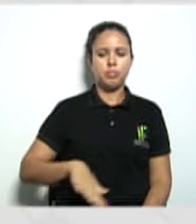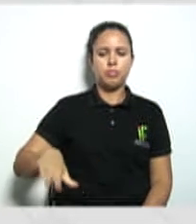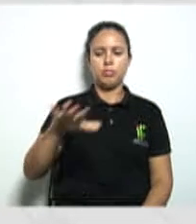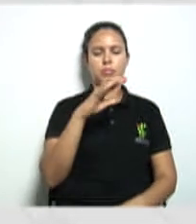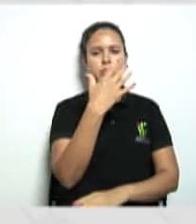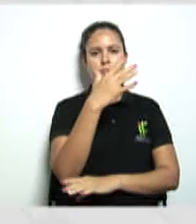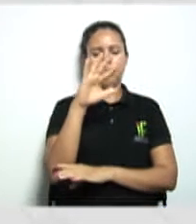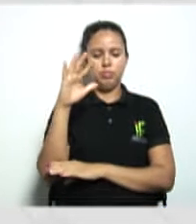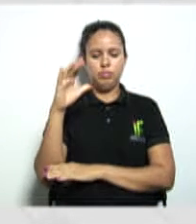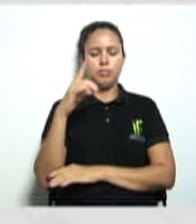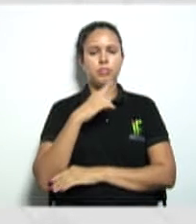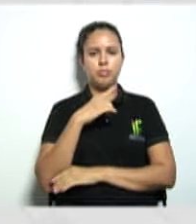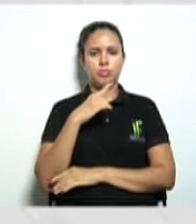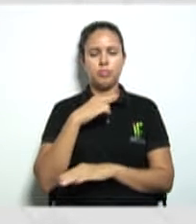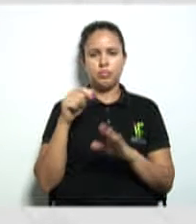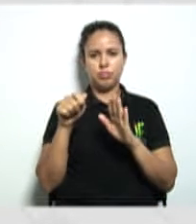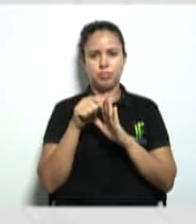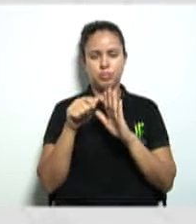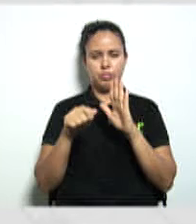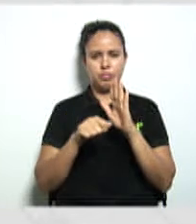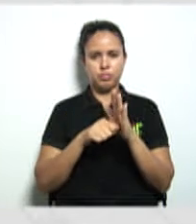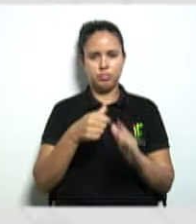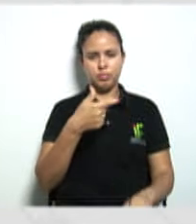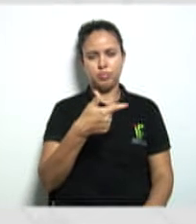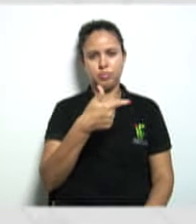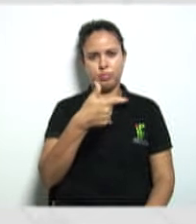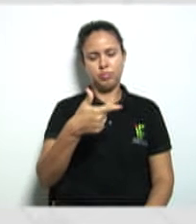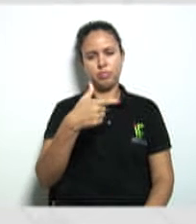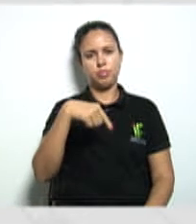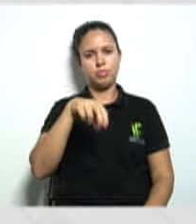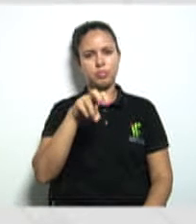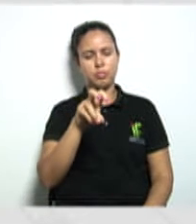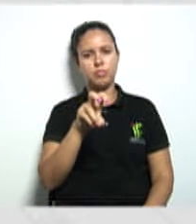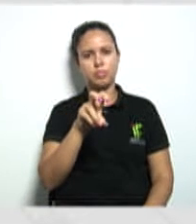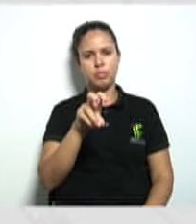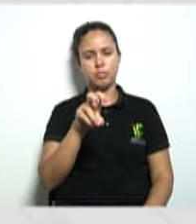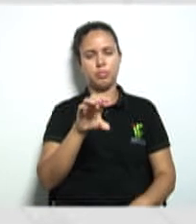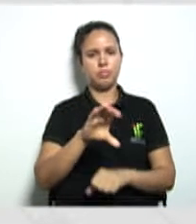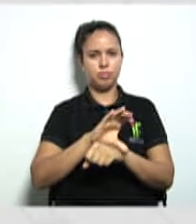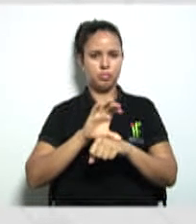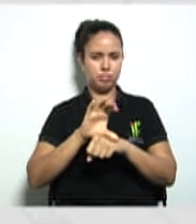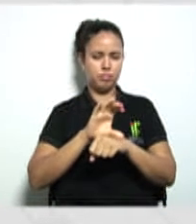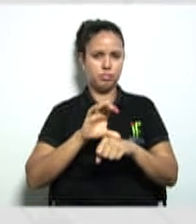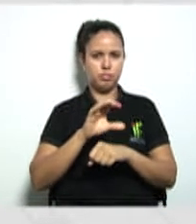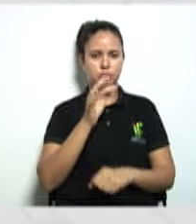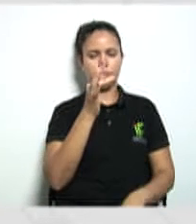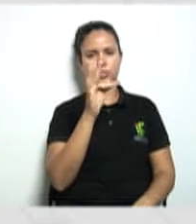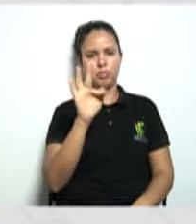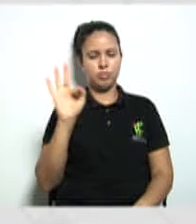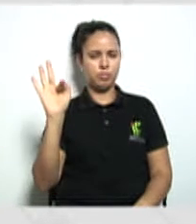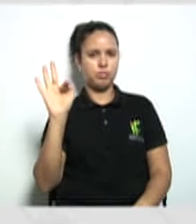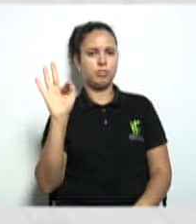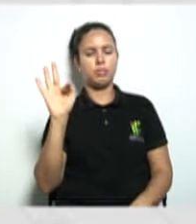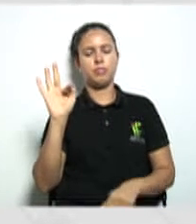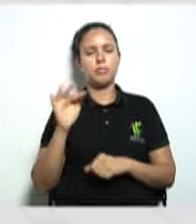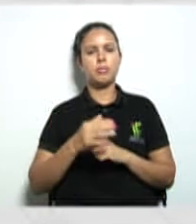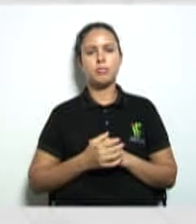onde? Aqui no artigo 225 da Constituição